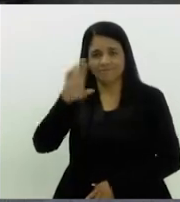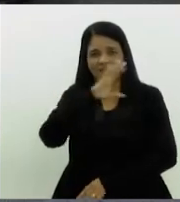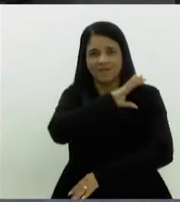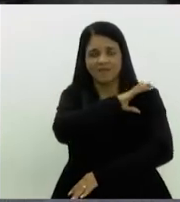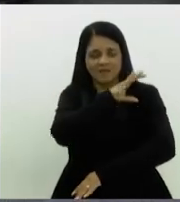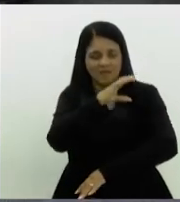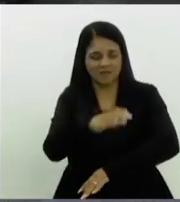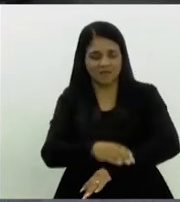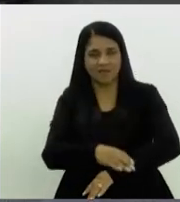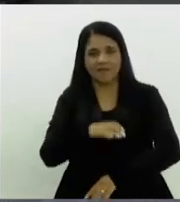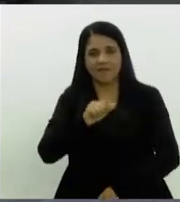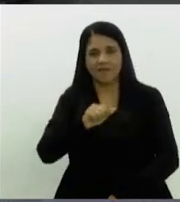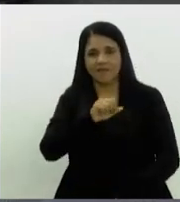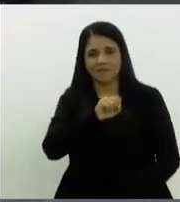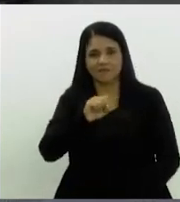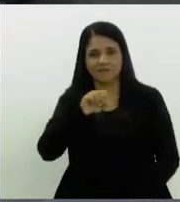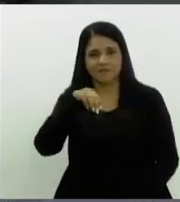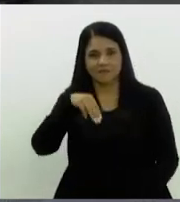Assembleiana em